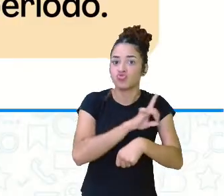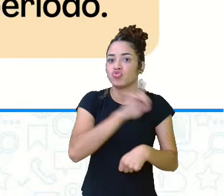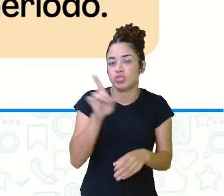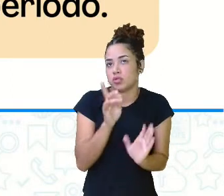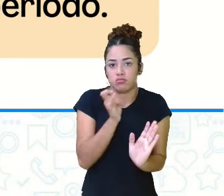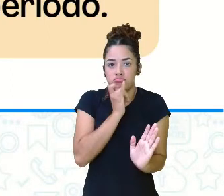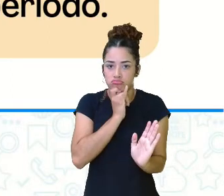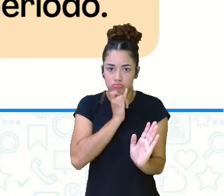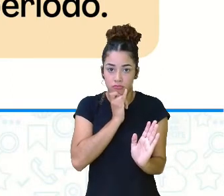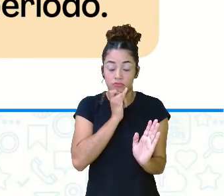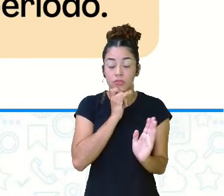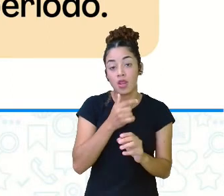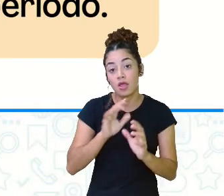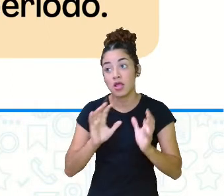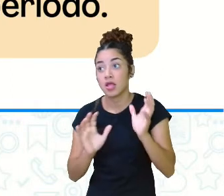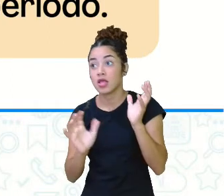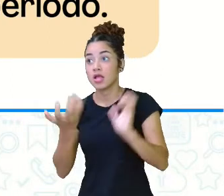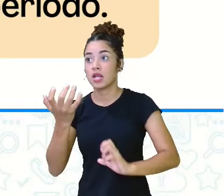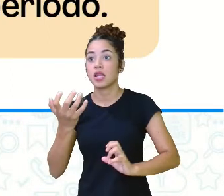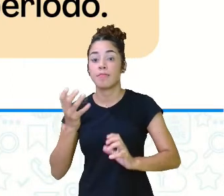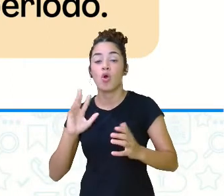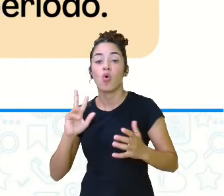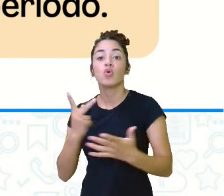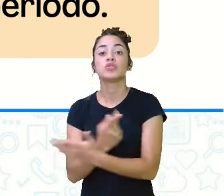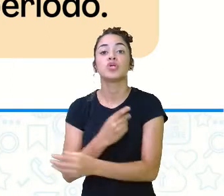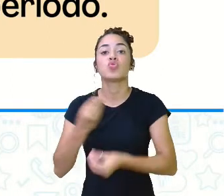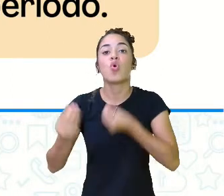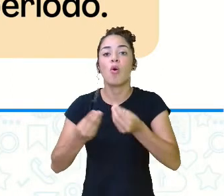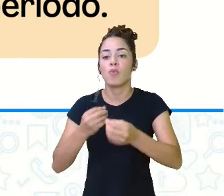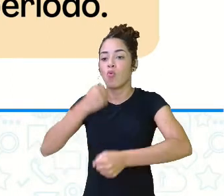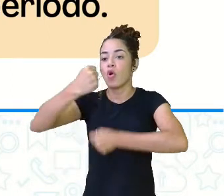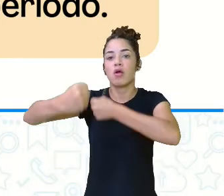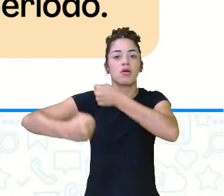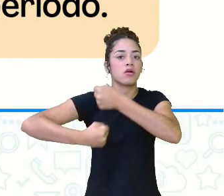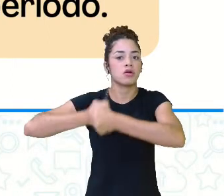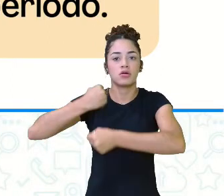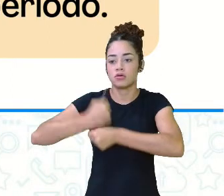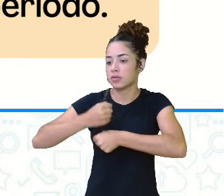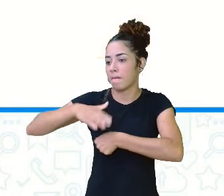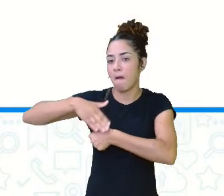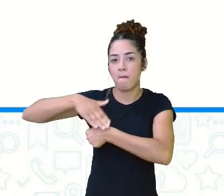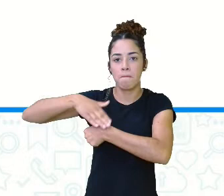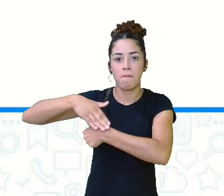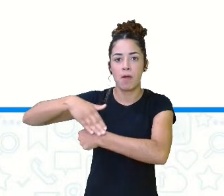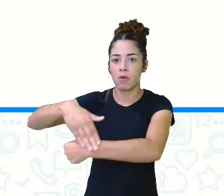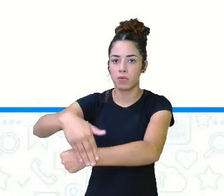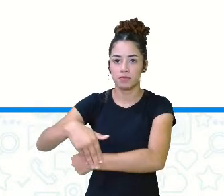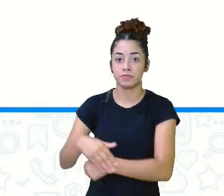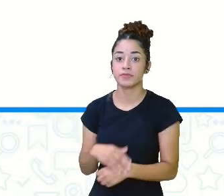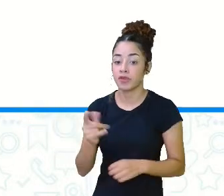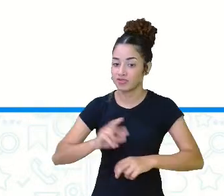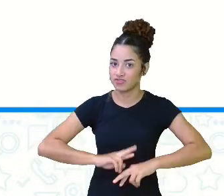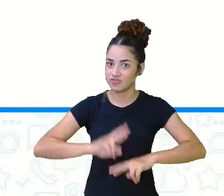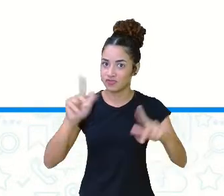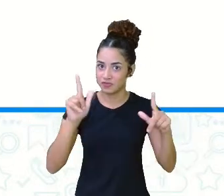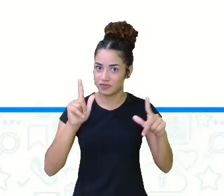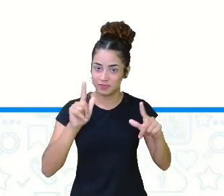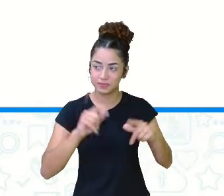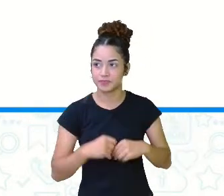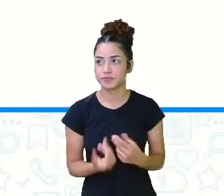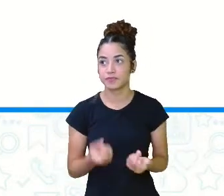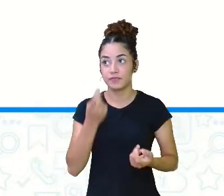por exemplo, e o clima é o que acontece durante o ano. A gente pode colocar assim a longo prazo, essas duas diferenças, tá?